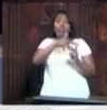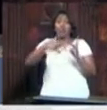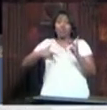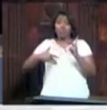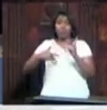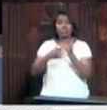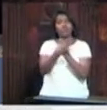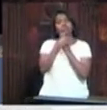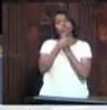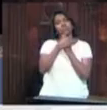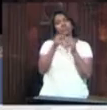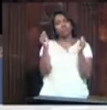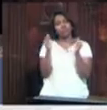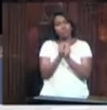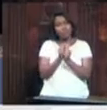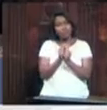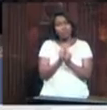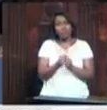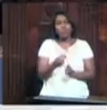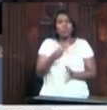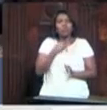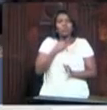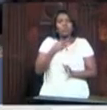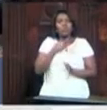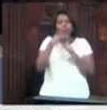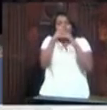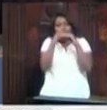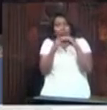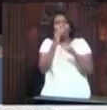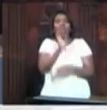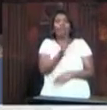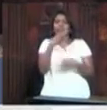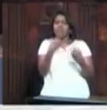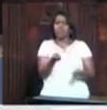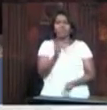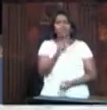sempre de mãos dadas, não podendo ficar submetido ao lucro. Muito obrigado, senhor presidente.